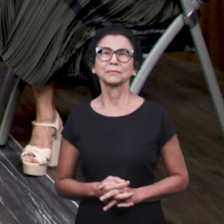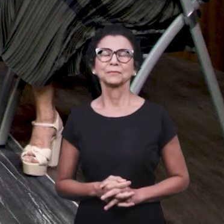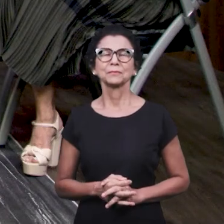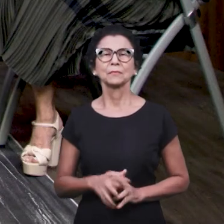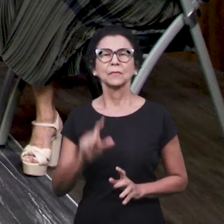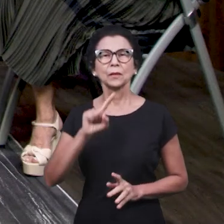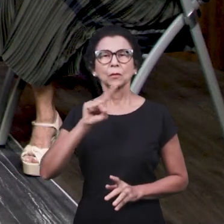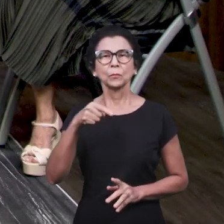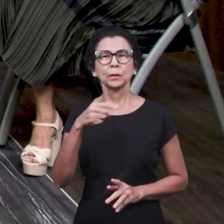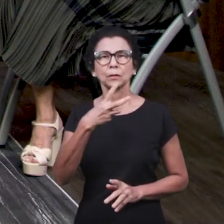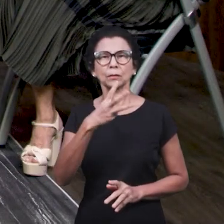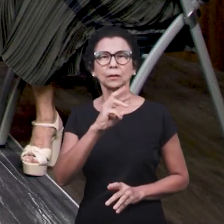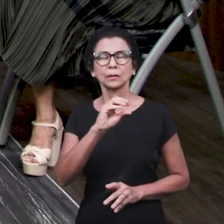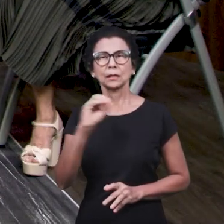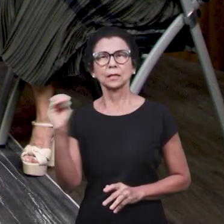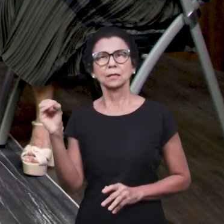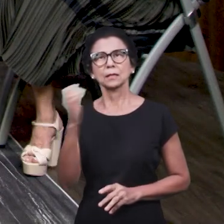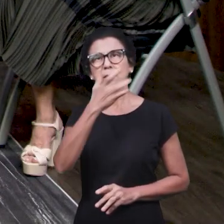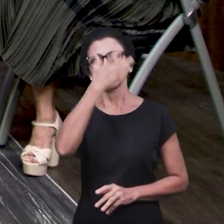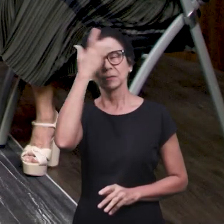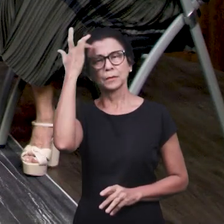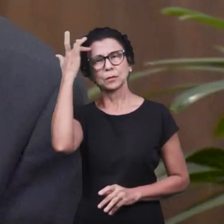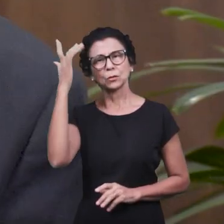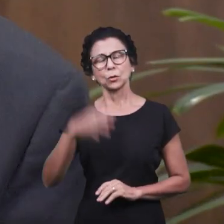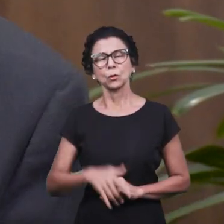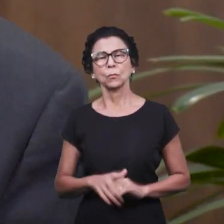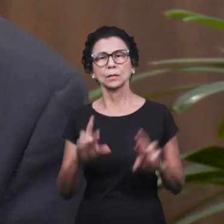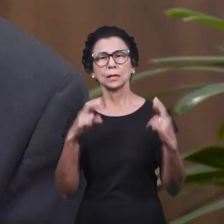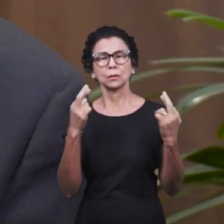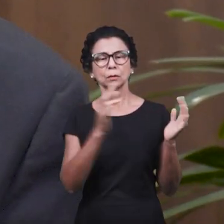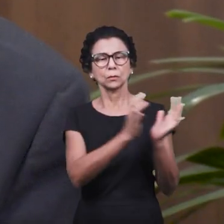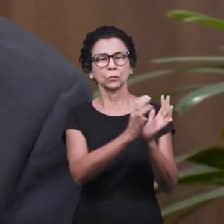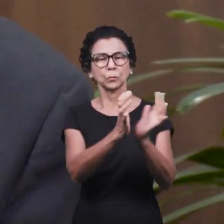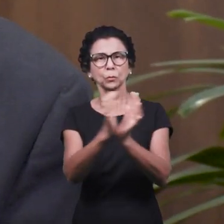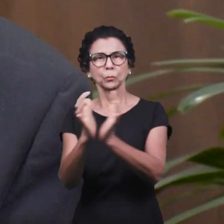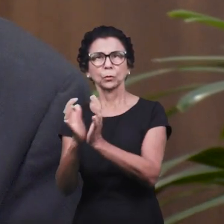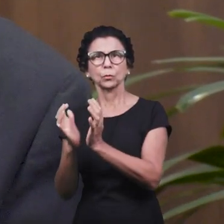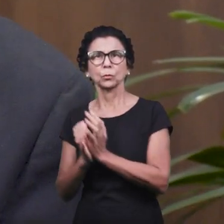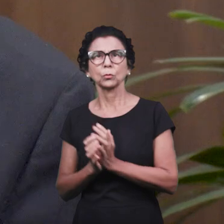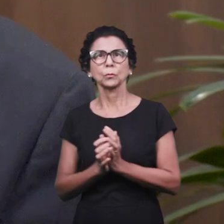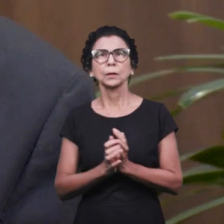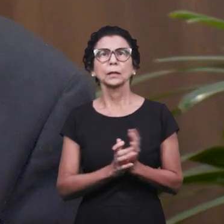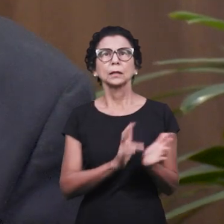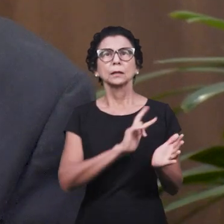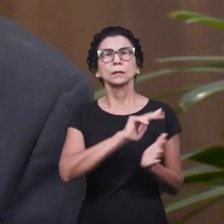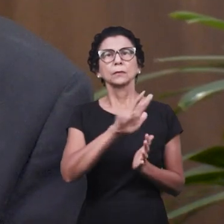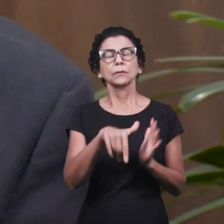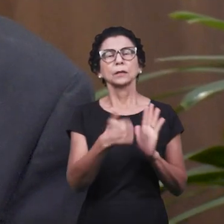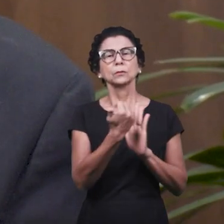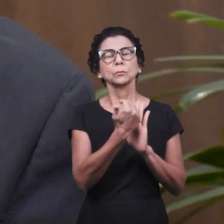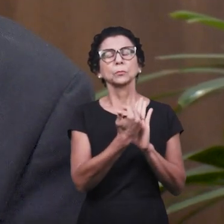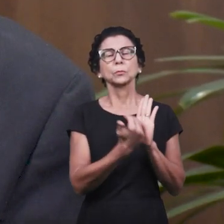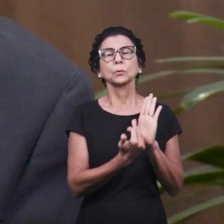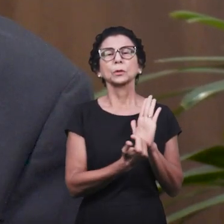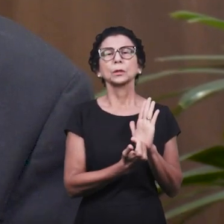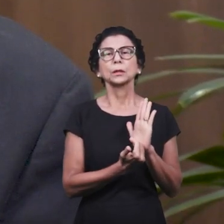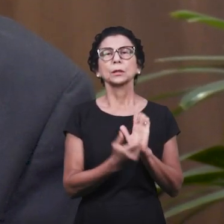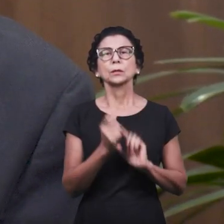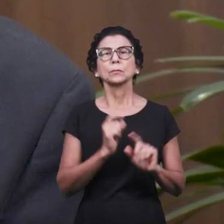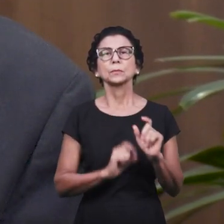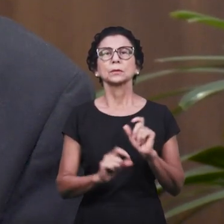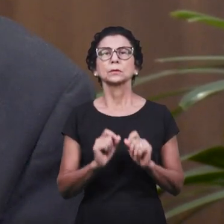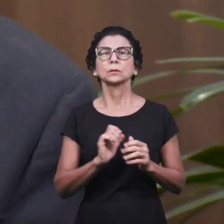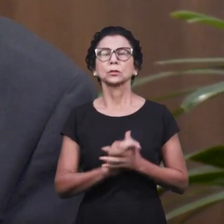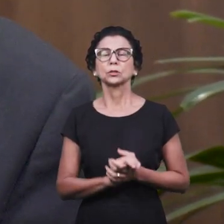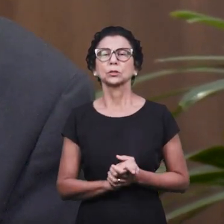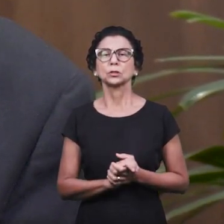1.300.000 pessoas reunidas em cerca de 32 mil clubes. E a gente tem vários programas mundiais. Um deles é o Rotary é um